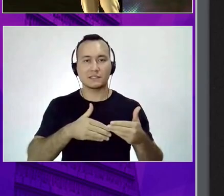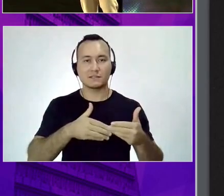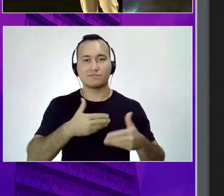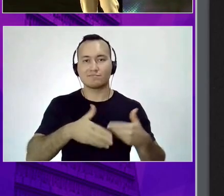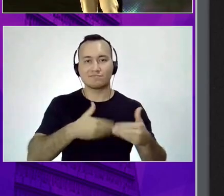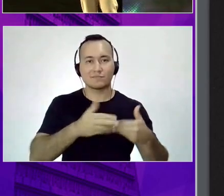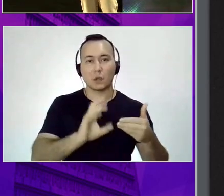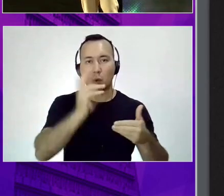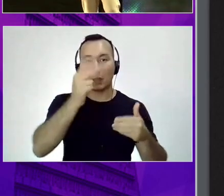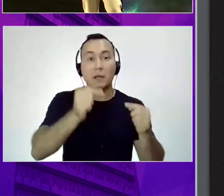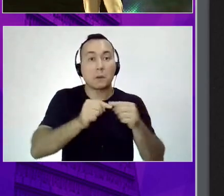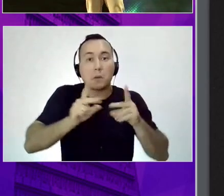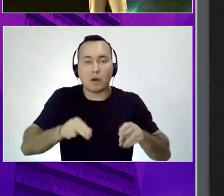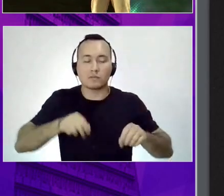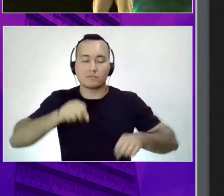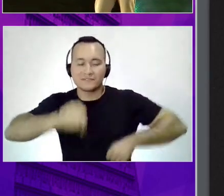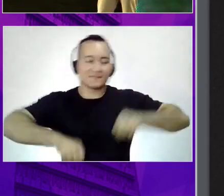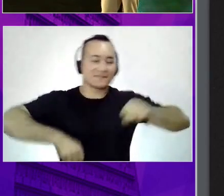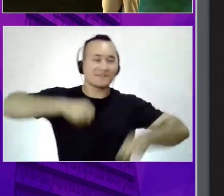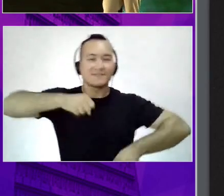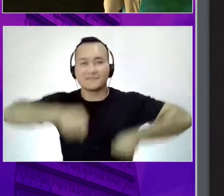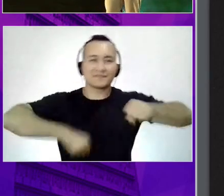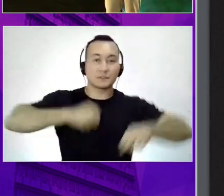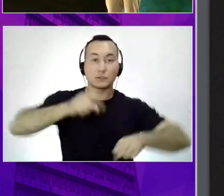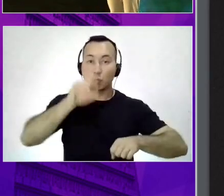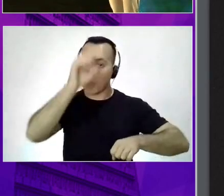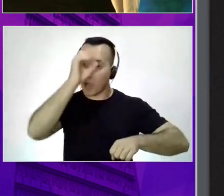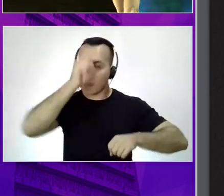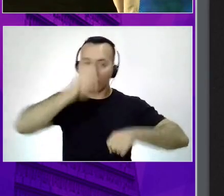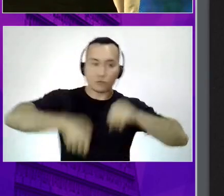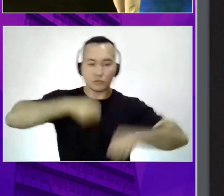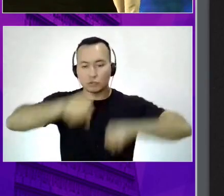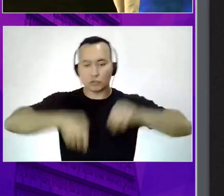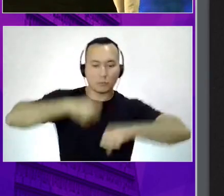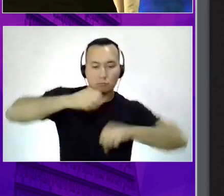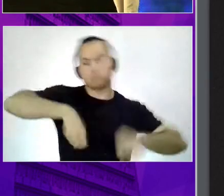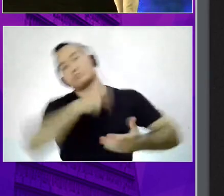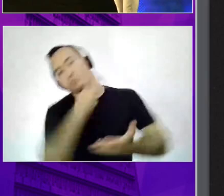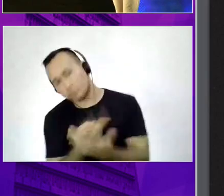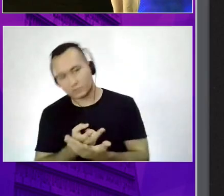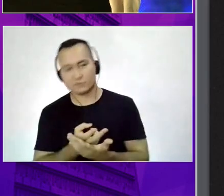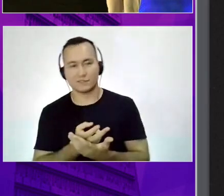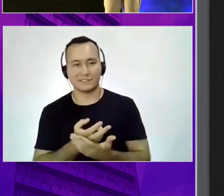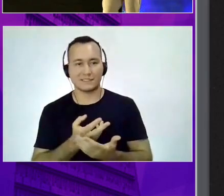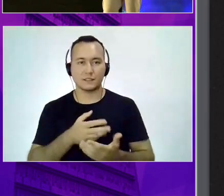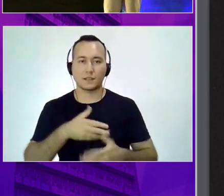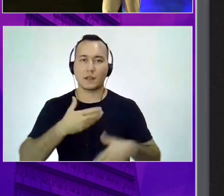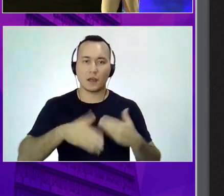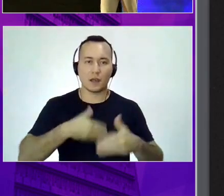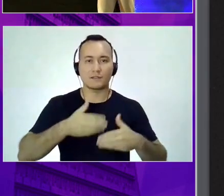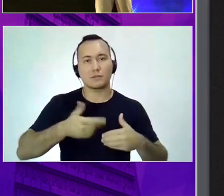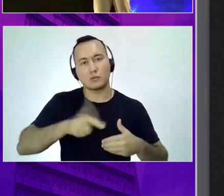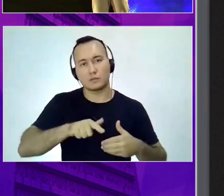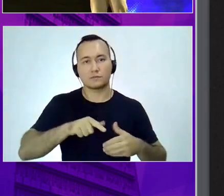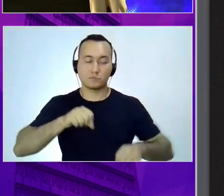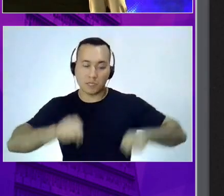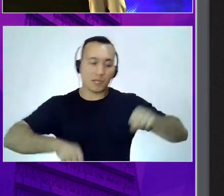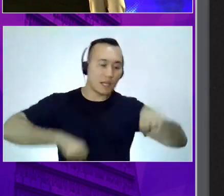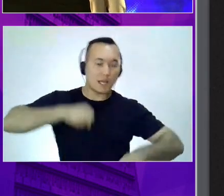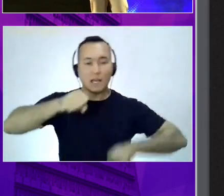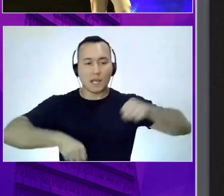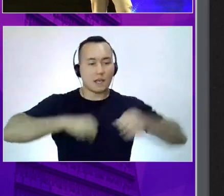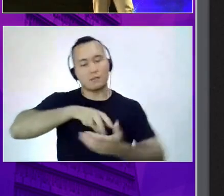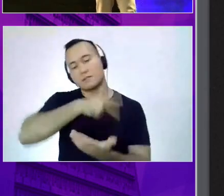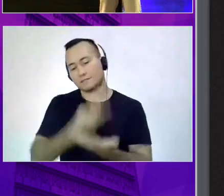a andar, a começar a andar com isso. Então, foi um aprendizado que a gente teve nesse começo. São novas tecnologias que o nosso time estava